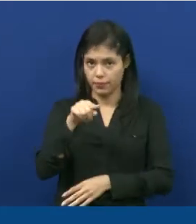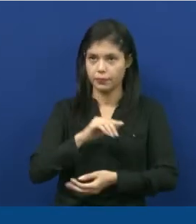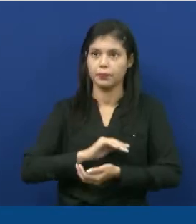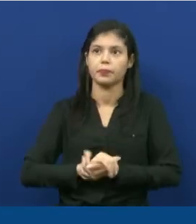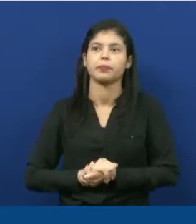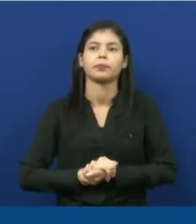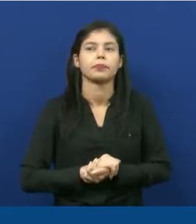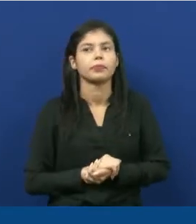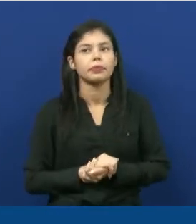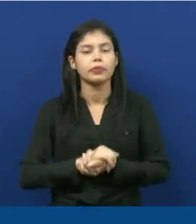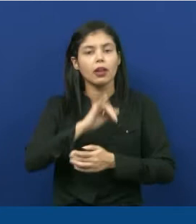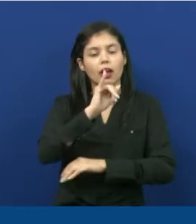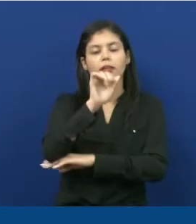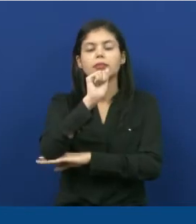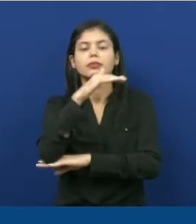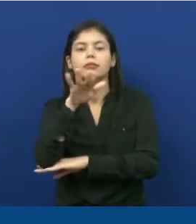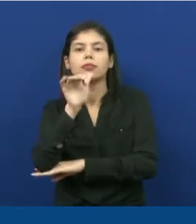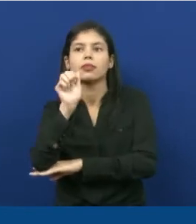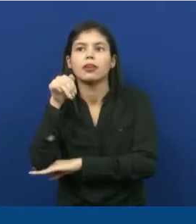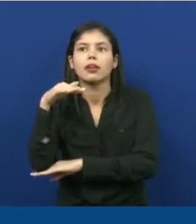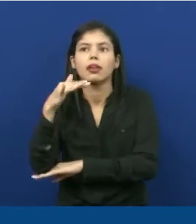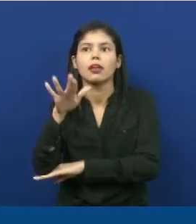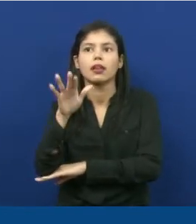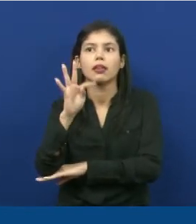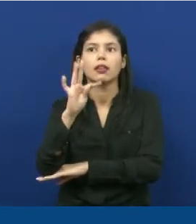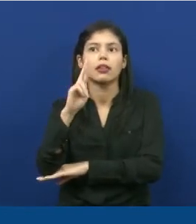eu tenho lá. I am a